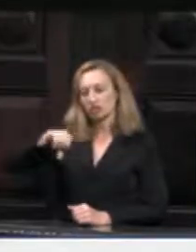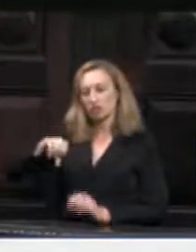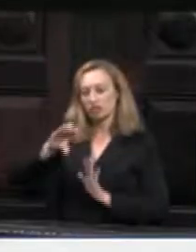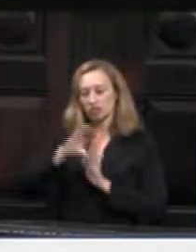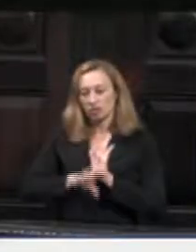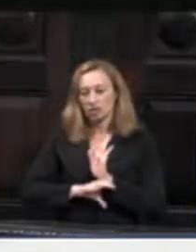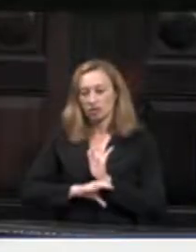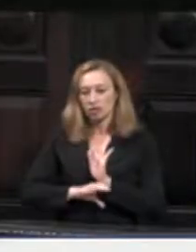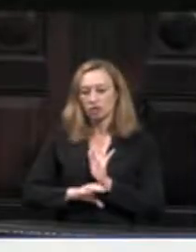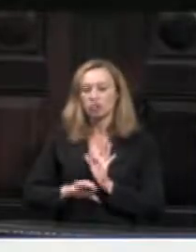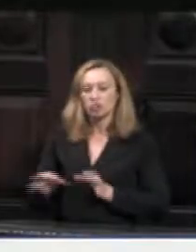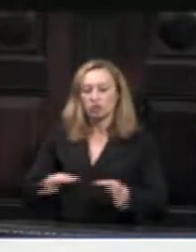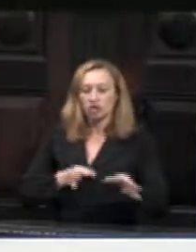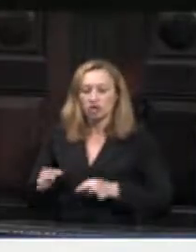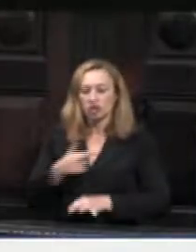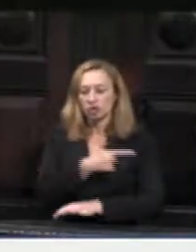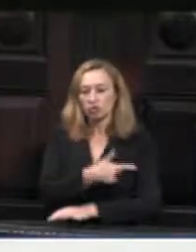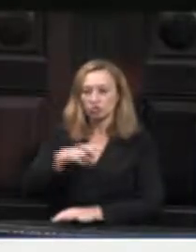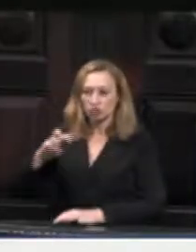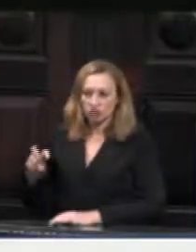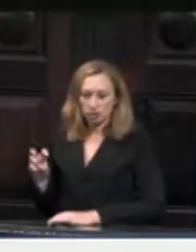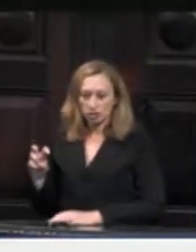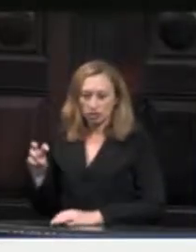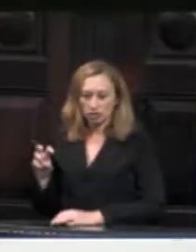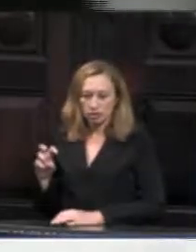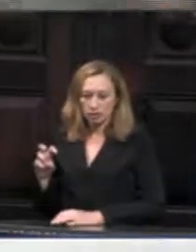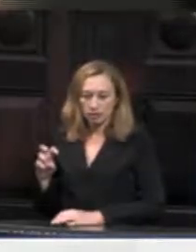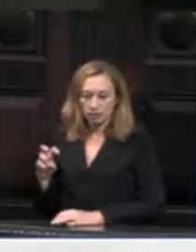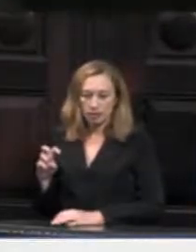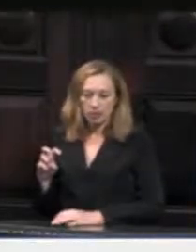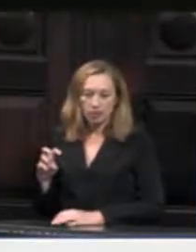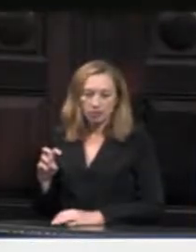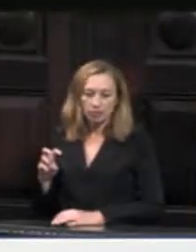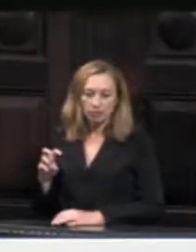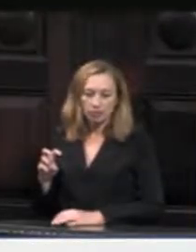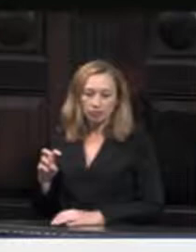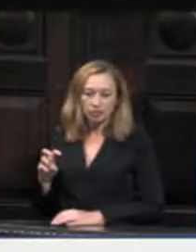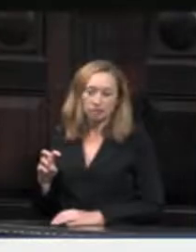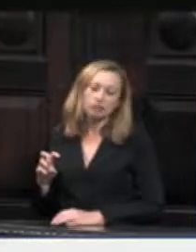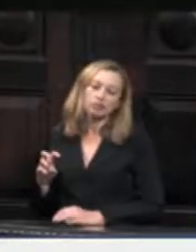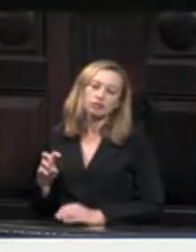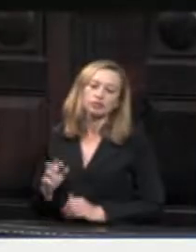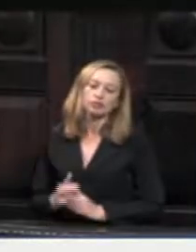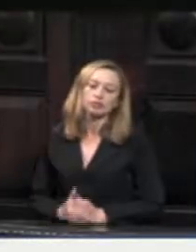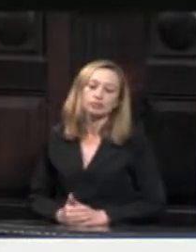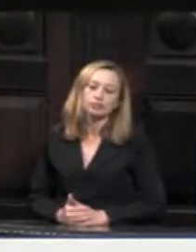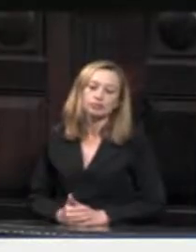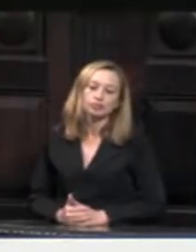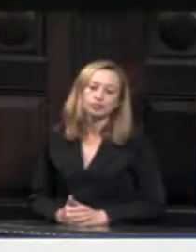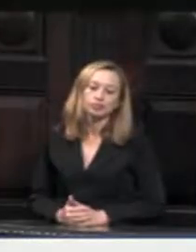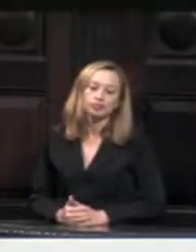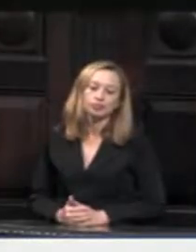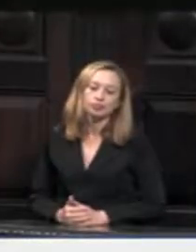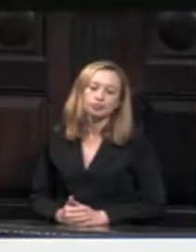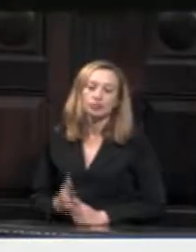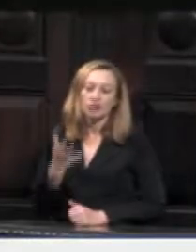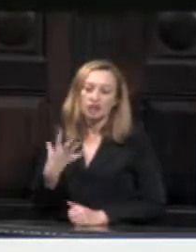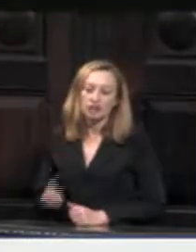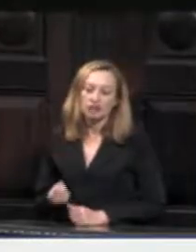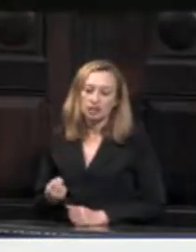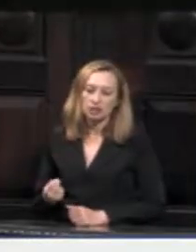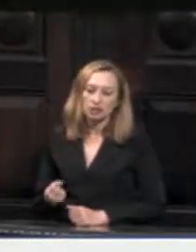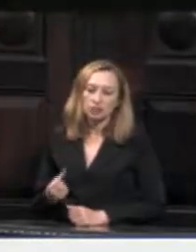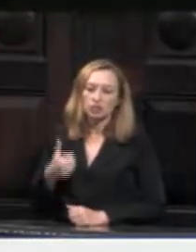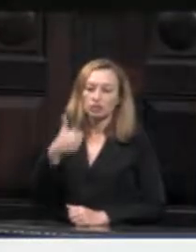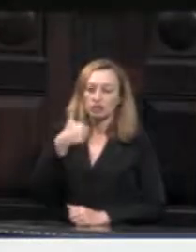de 2015, projeto Lei Complementar 10 de 2015. Recebeu